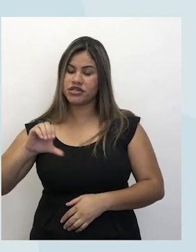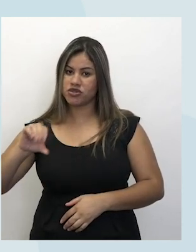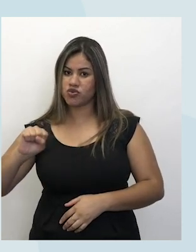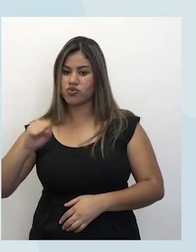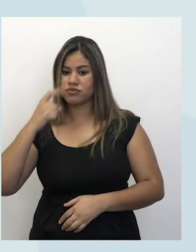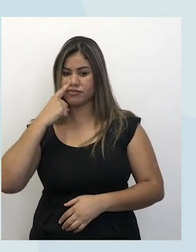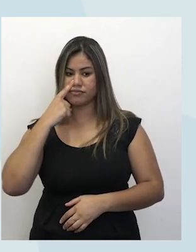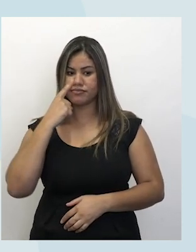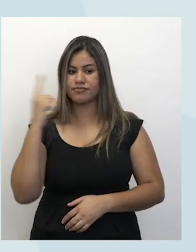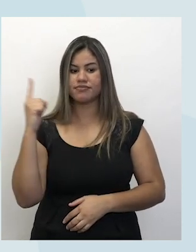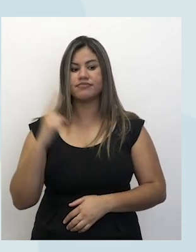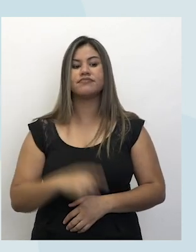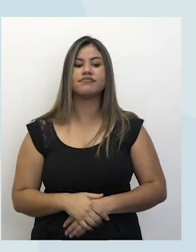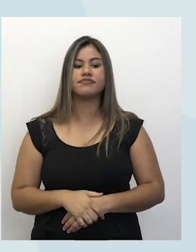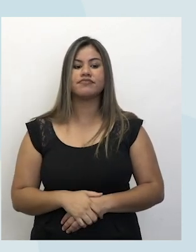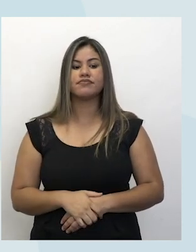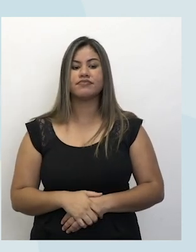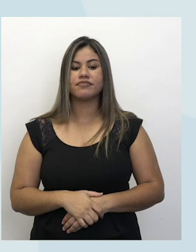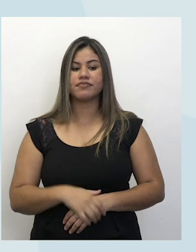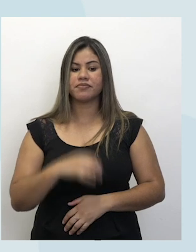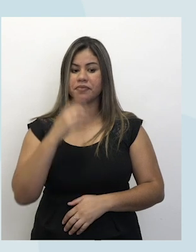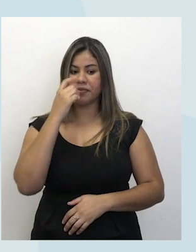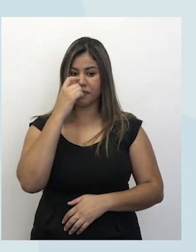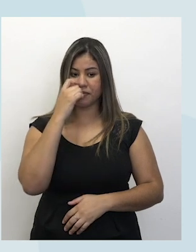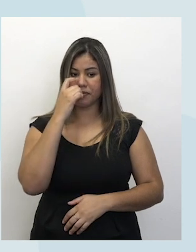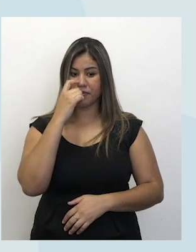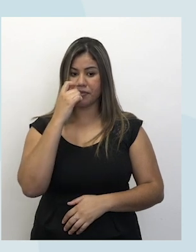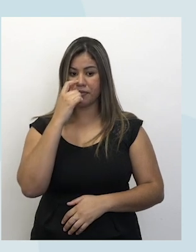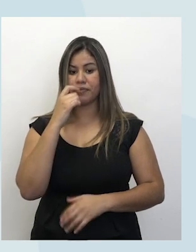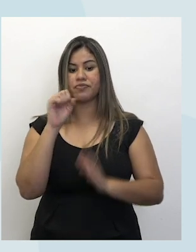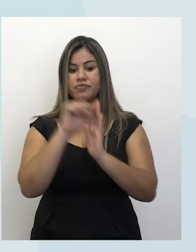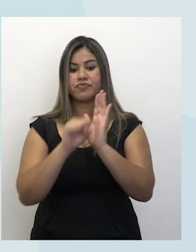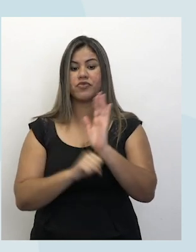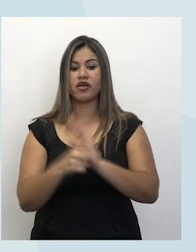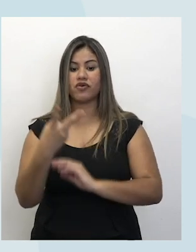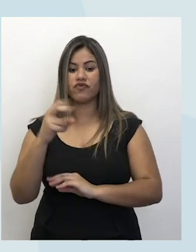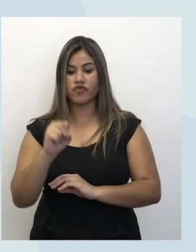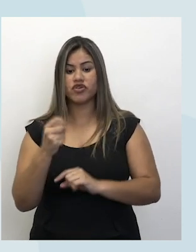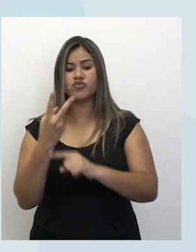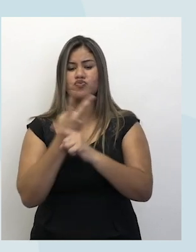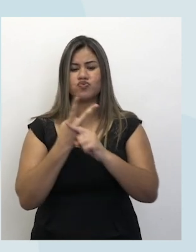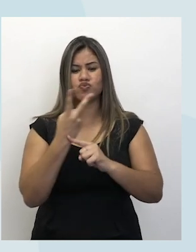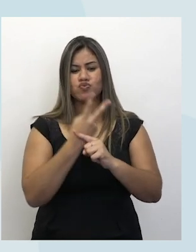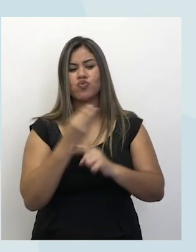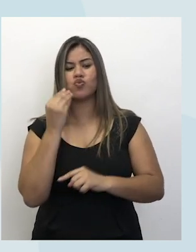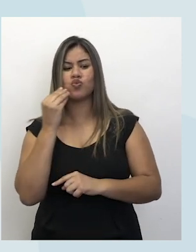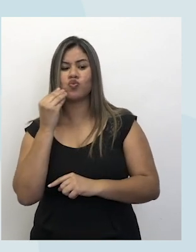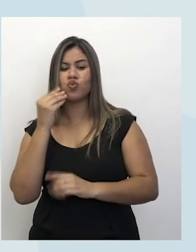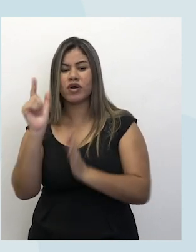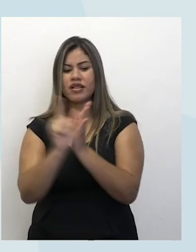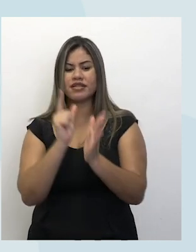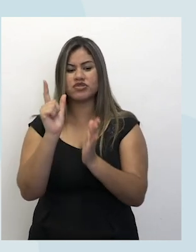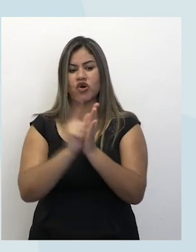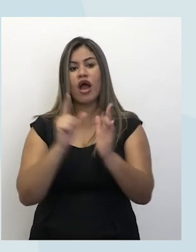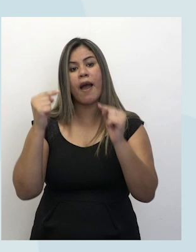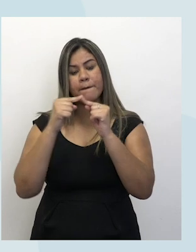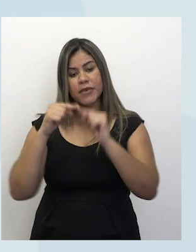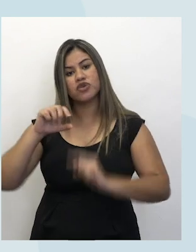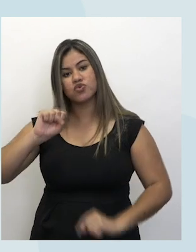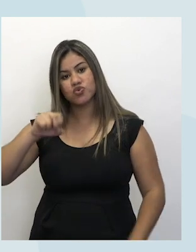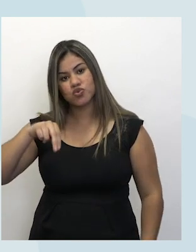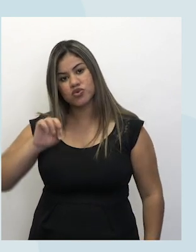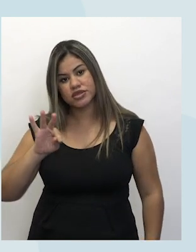de Moraes Olha que mesmo século 20 buscou cultivar uma literatura com sonetos